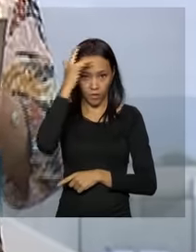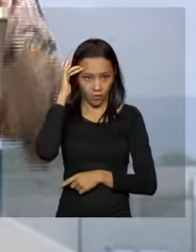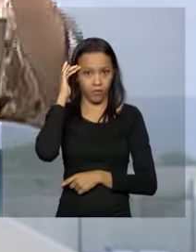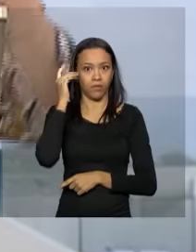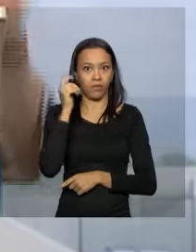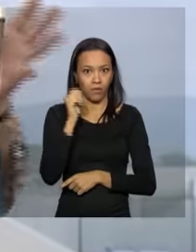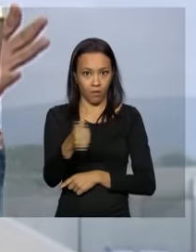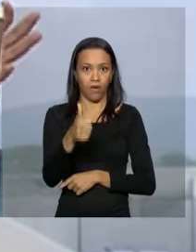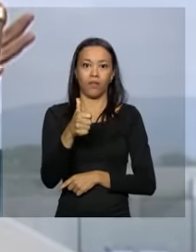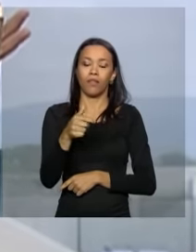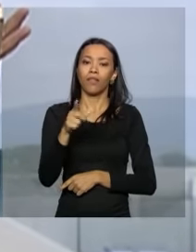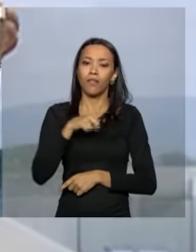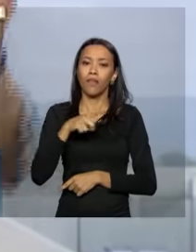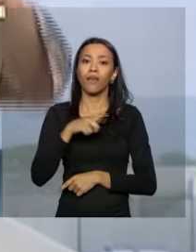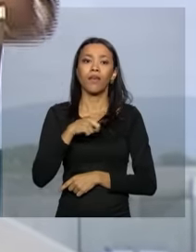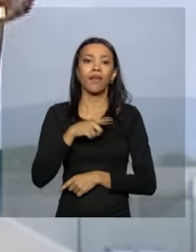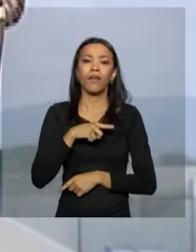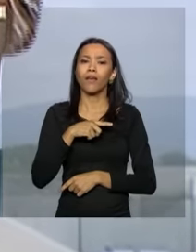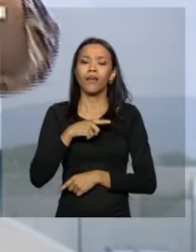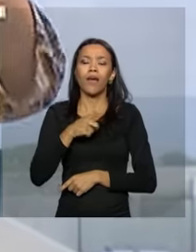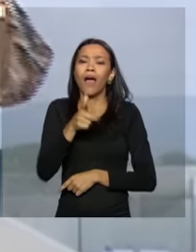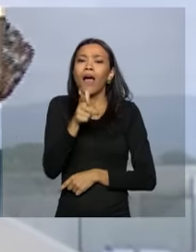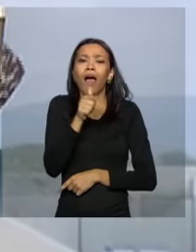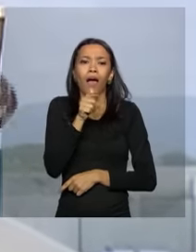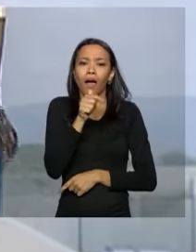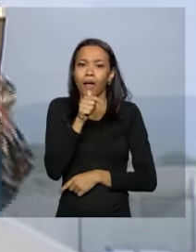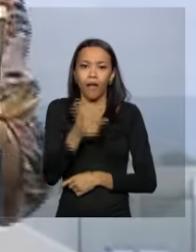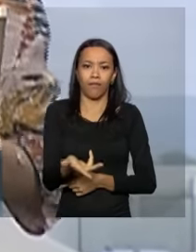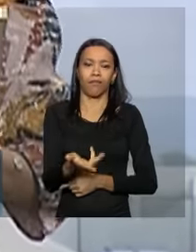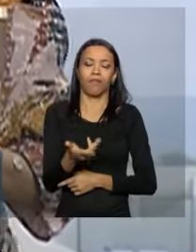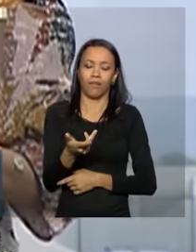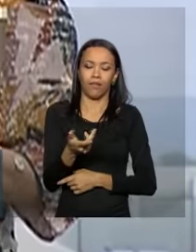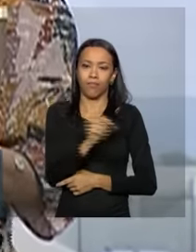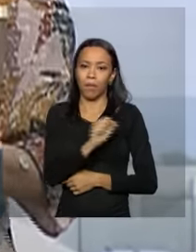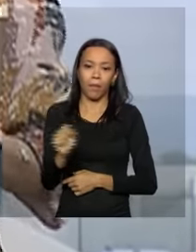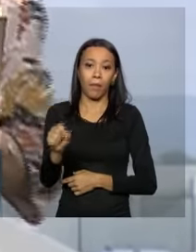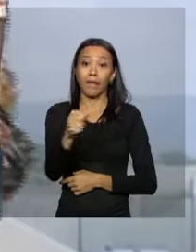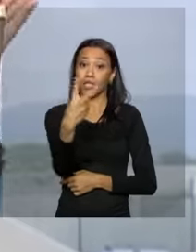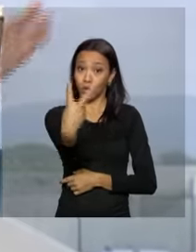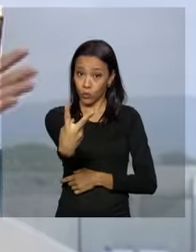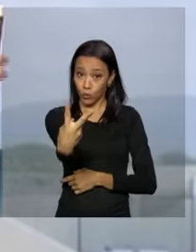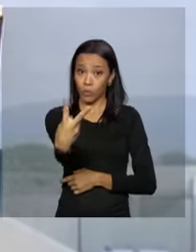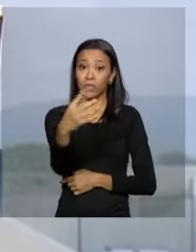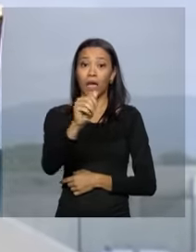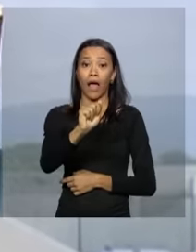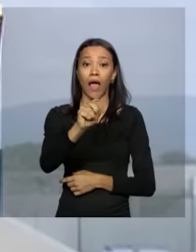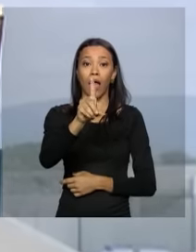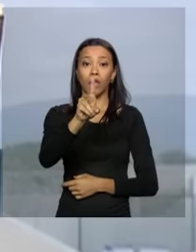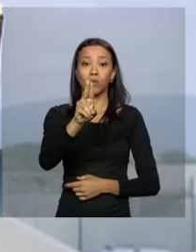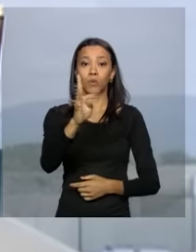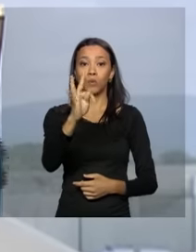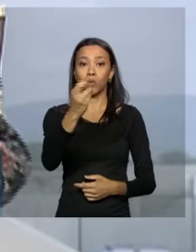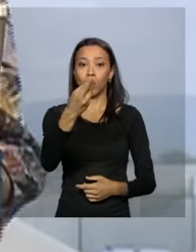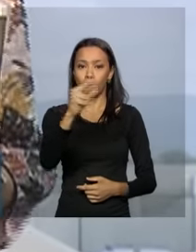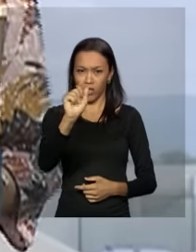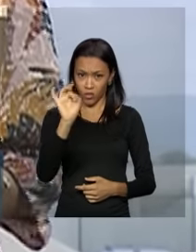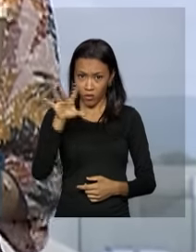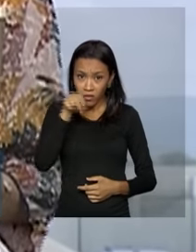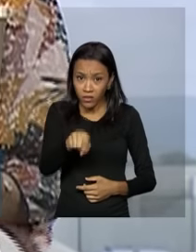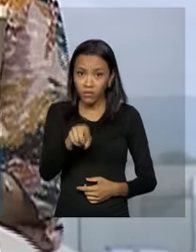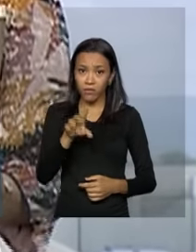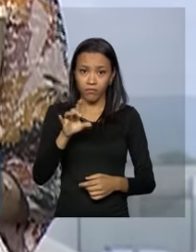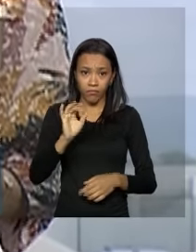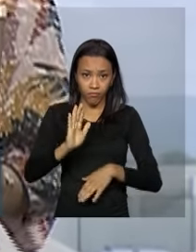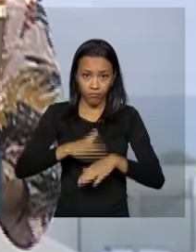vão ter acesso à água através das duas adutoras. Mas não basta isso.